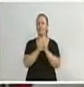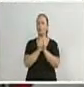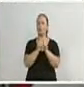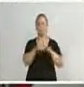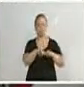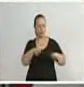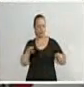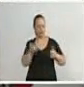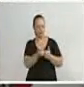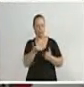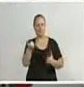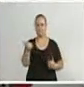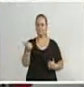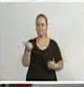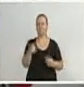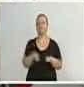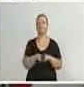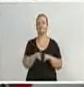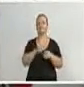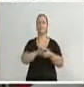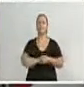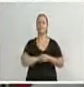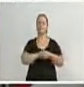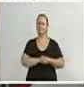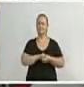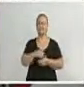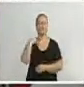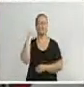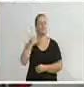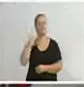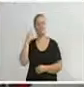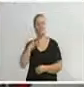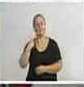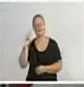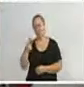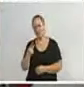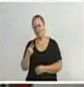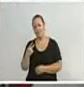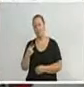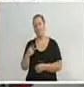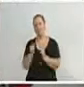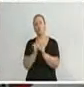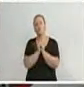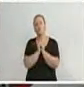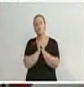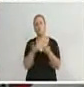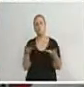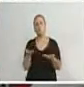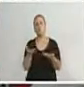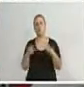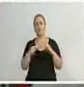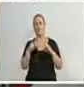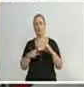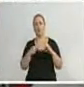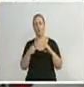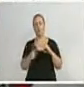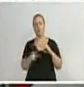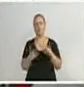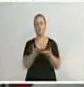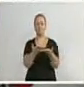diretora. Cumprimento os colegas vereadores que fazem parte do Parlamento, senhor e a senhora que nos honram